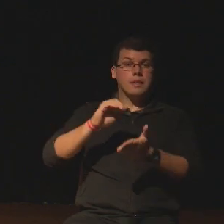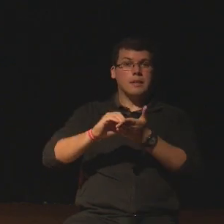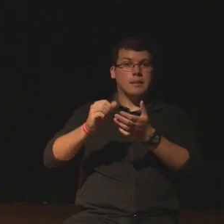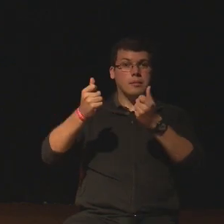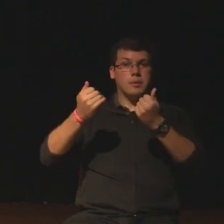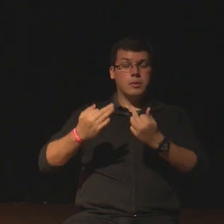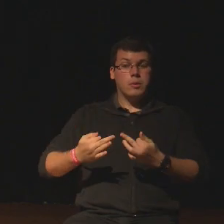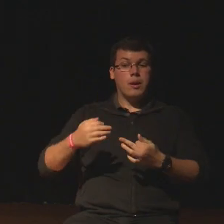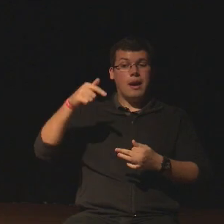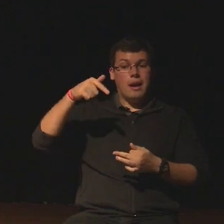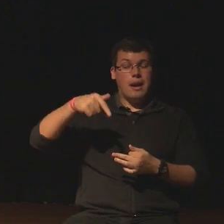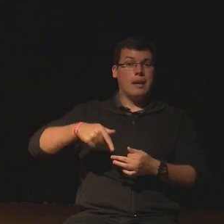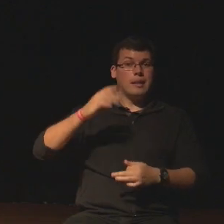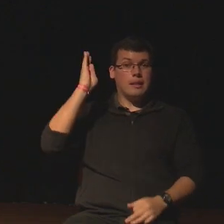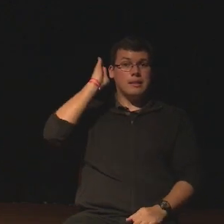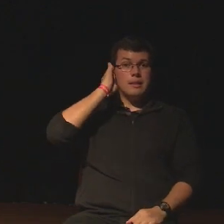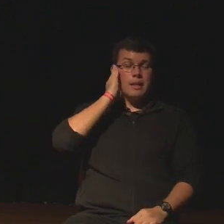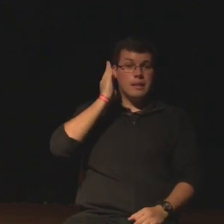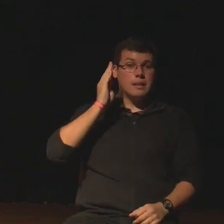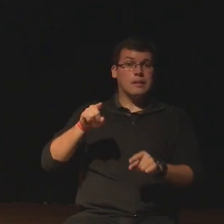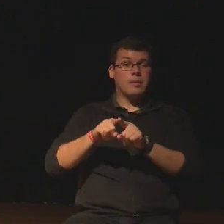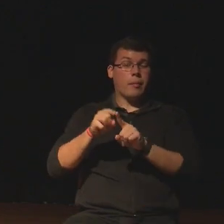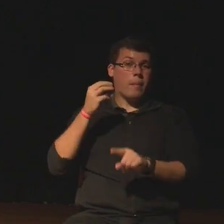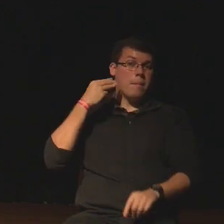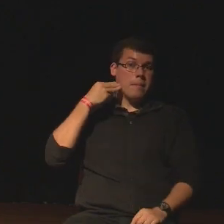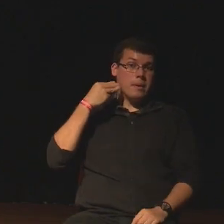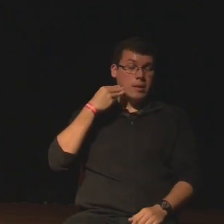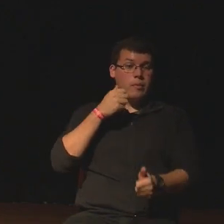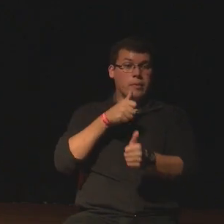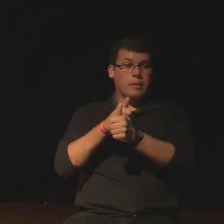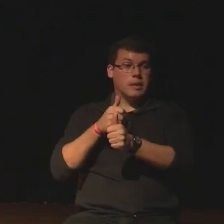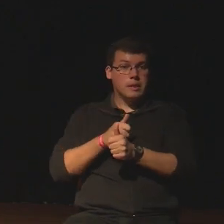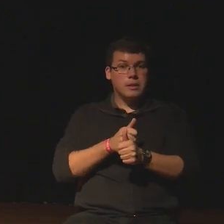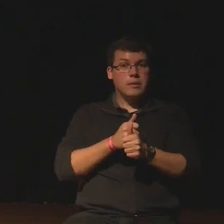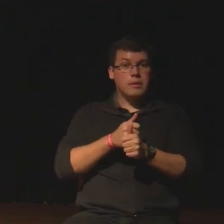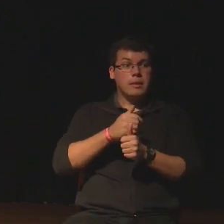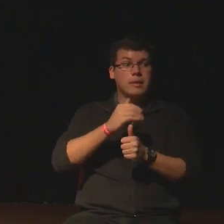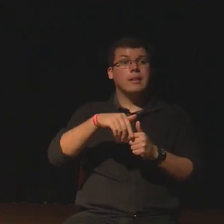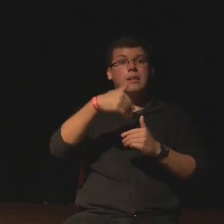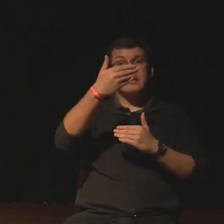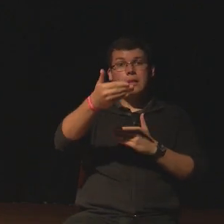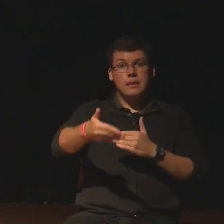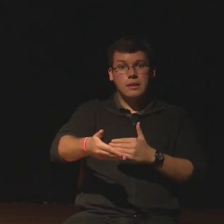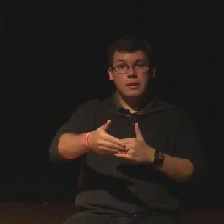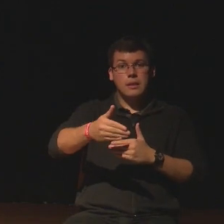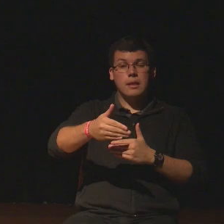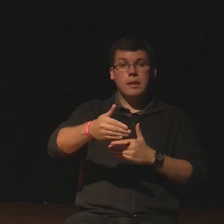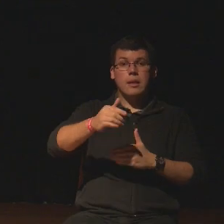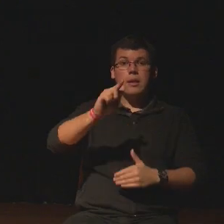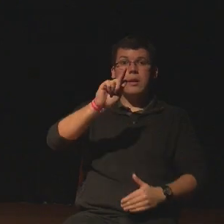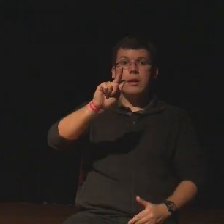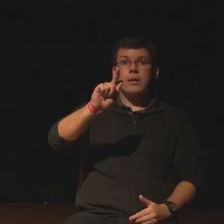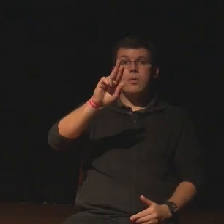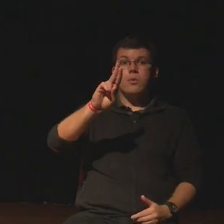na Avenida Paulista também, está pertinho. E a gente teve também ali na Alameda dos Guaiós, logo atrás